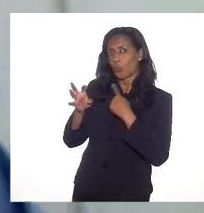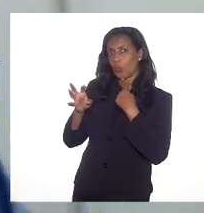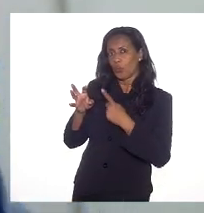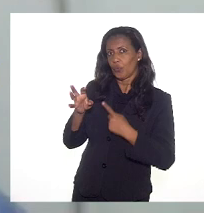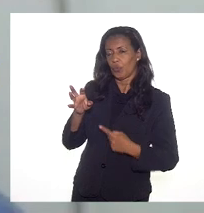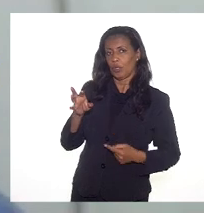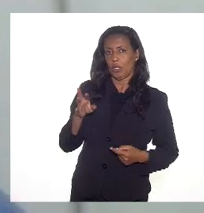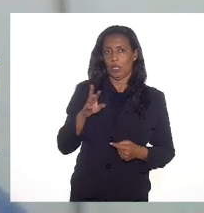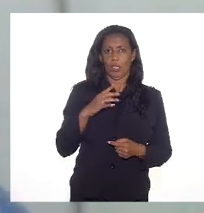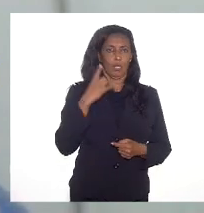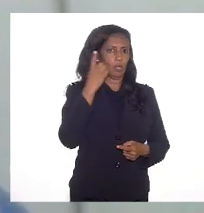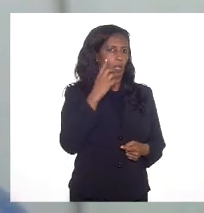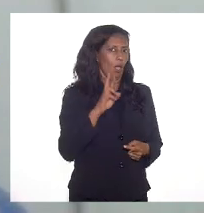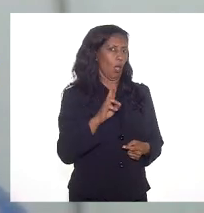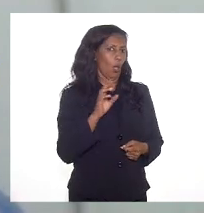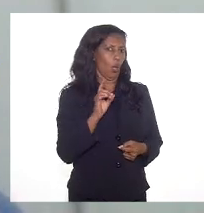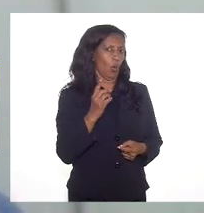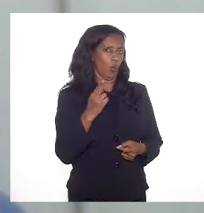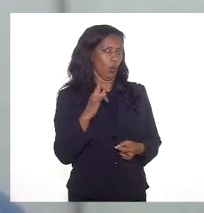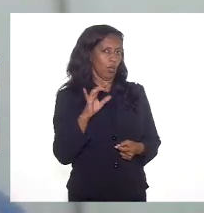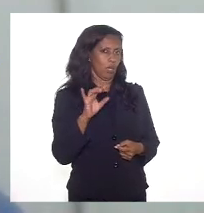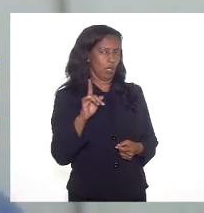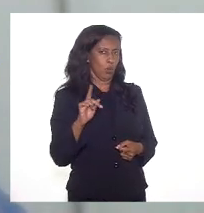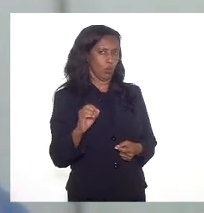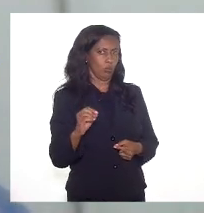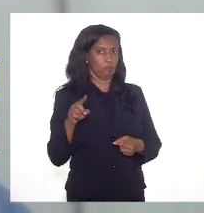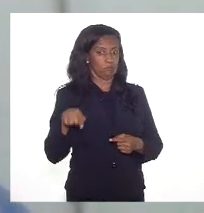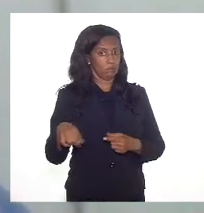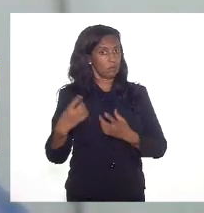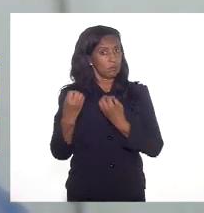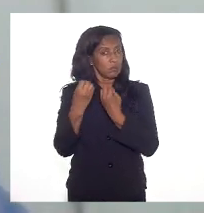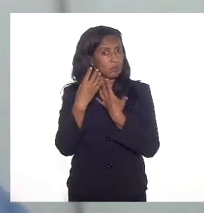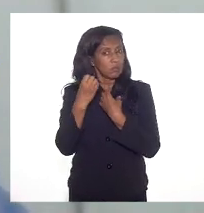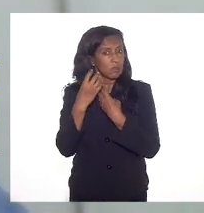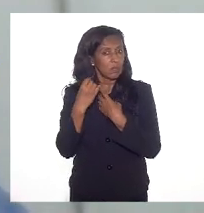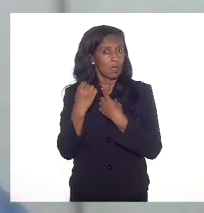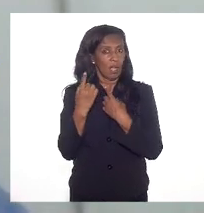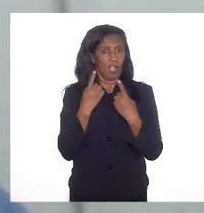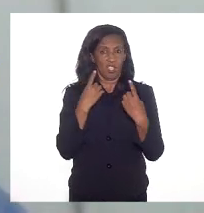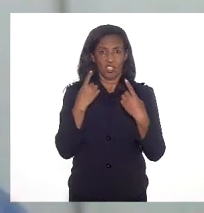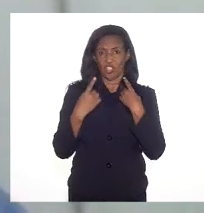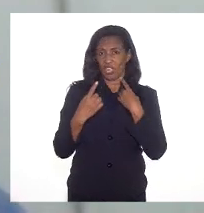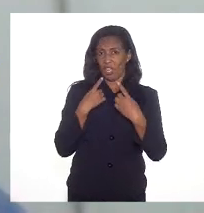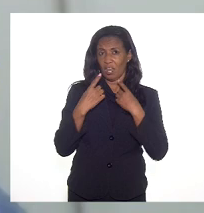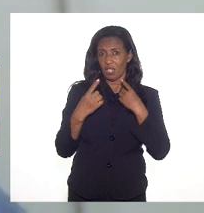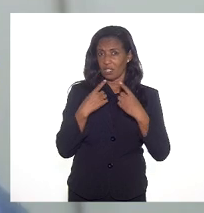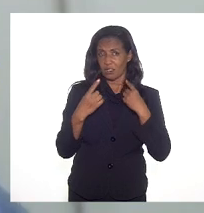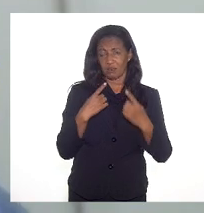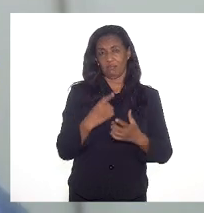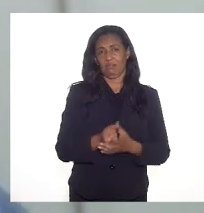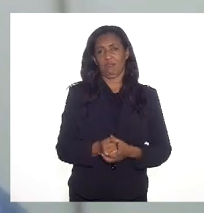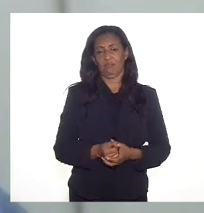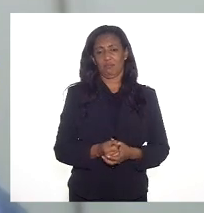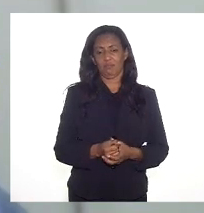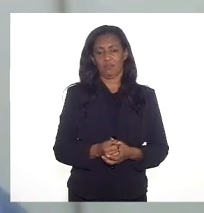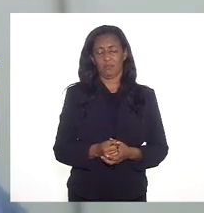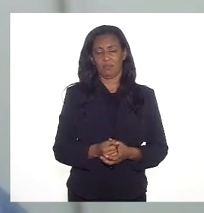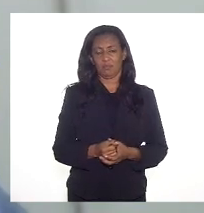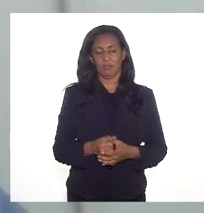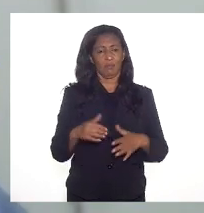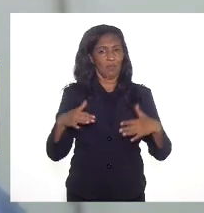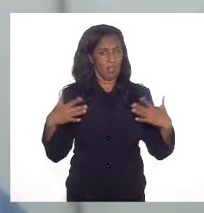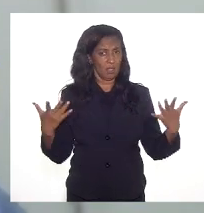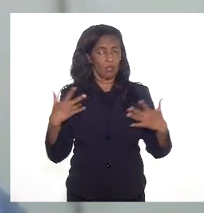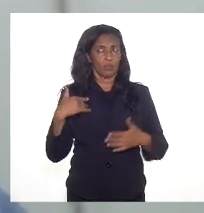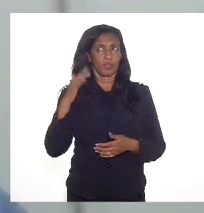Rubens Bontempo. Isso nos ensinou a dialética. Então, eu estou fazendo